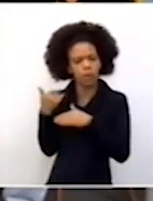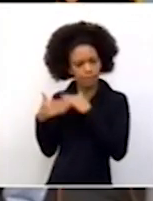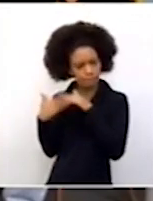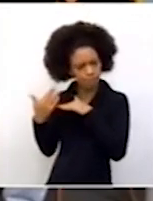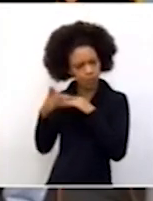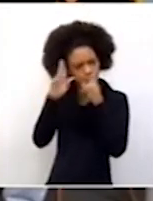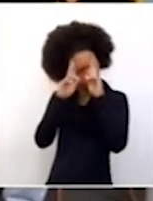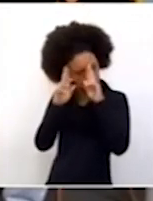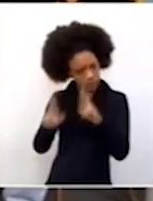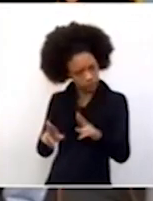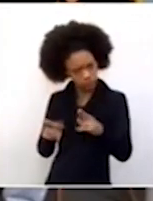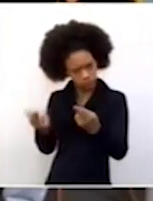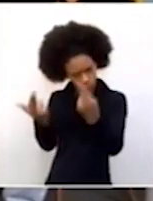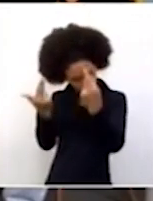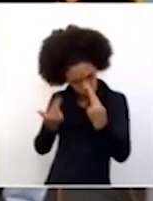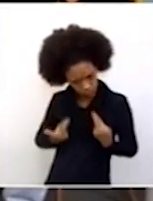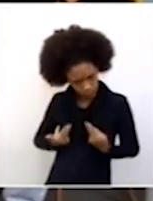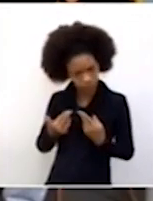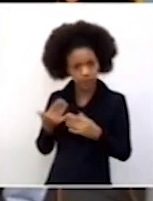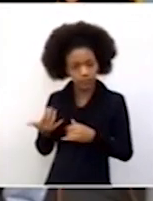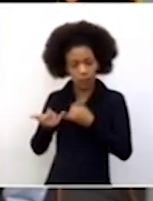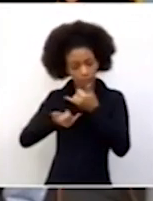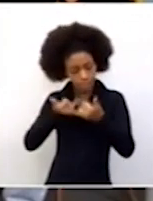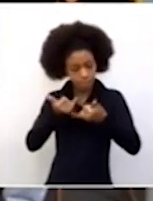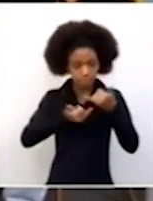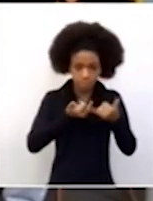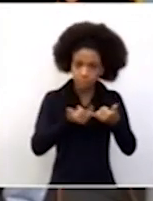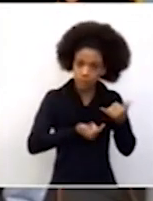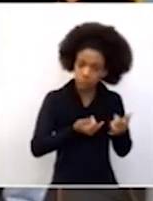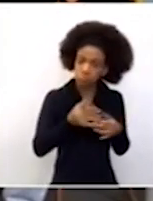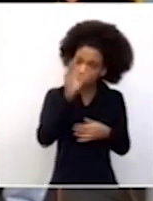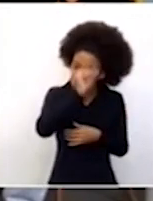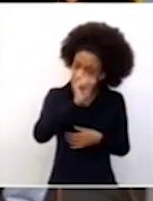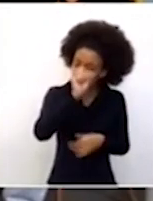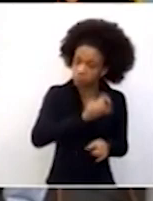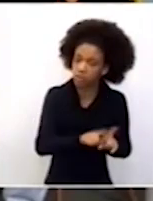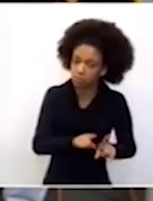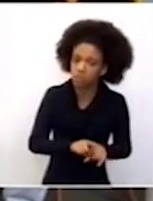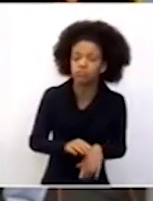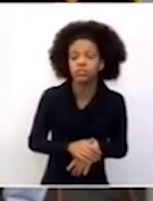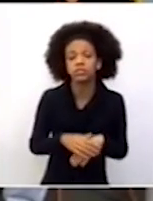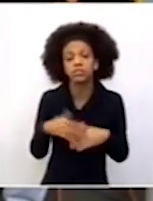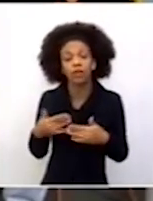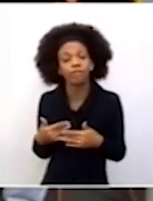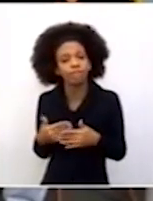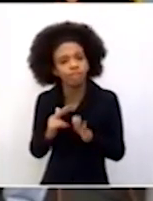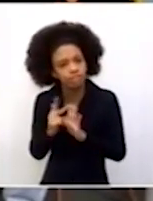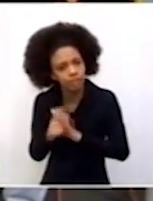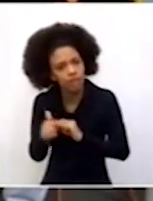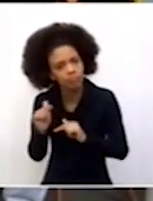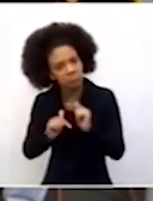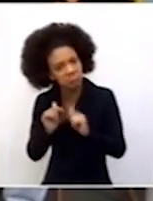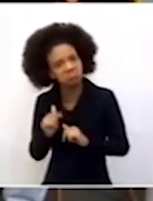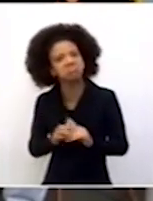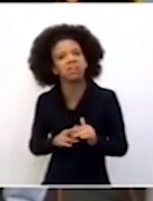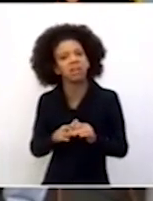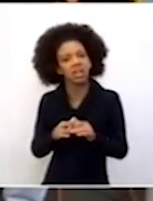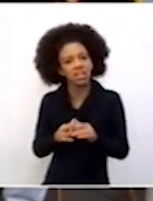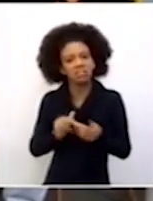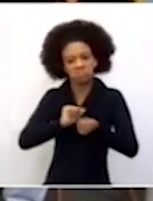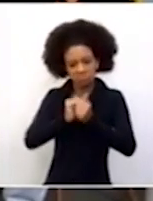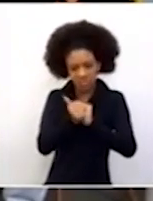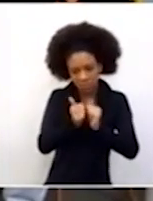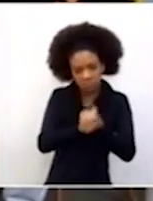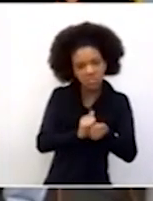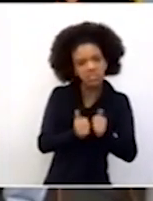brincadeira, de respeitar, né? O entretenimento, o aprendizado. Você vendo que muitos elementos, assim, acabam contribuindo, né, para essa questão